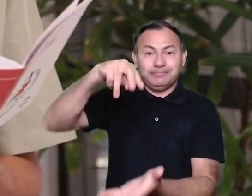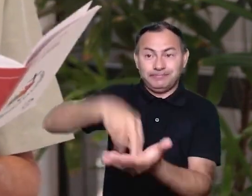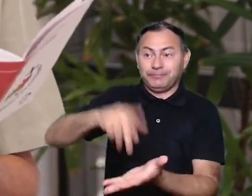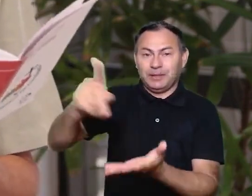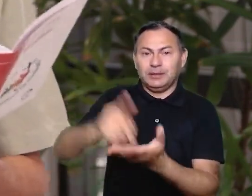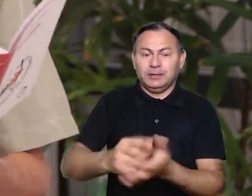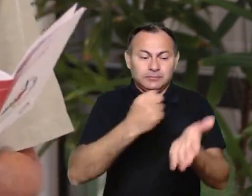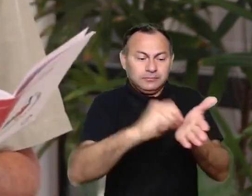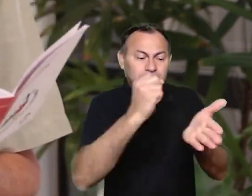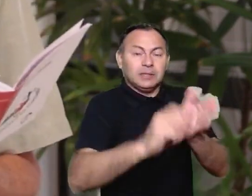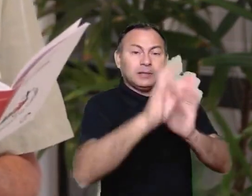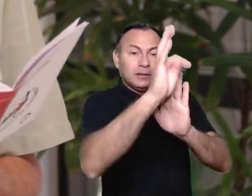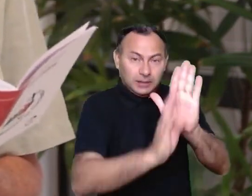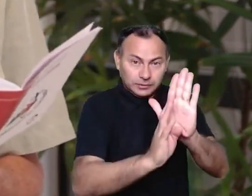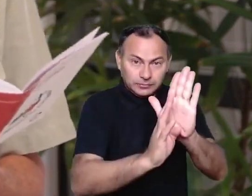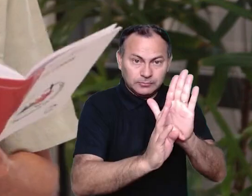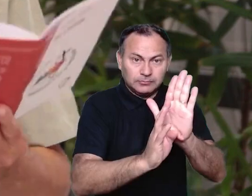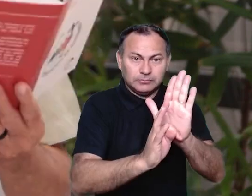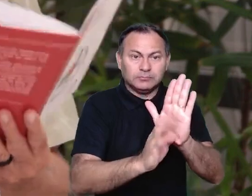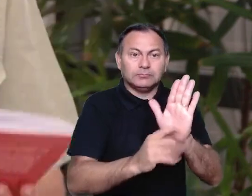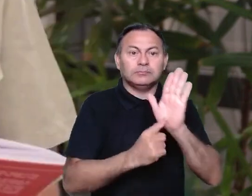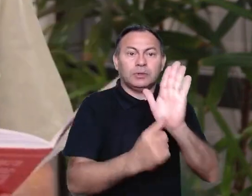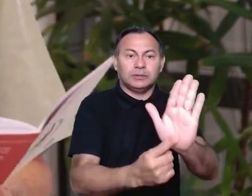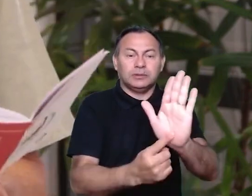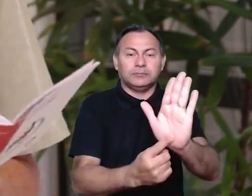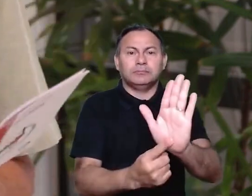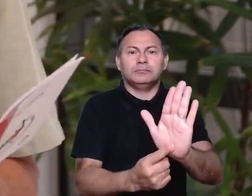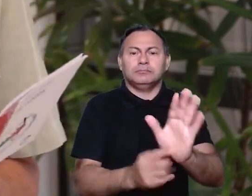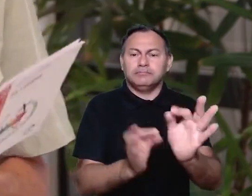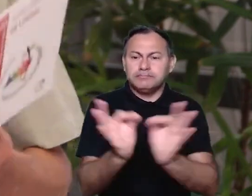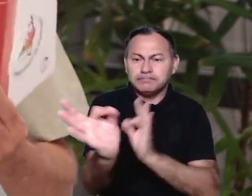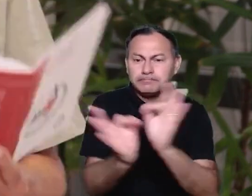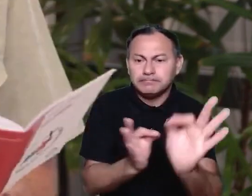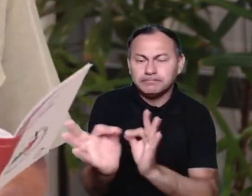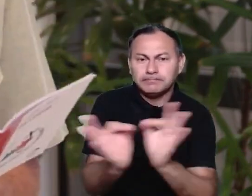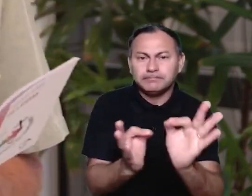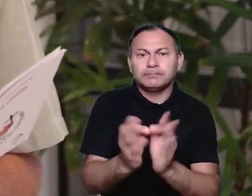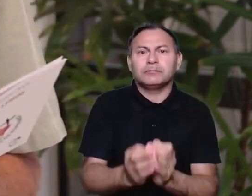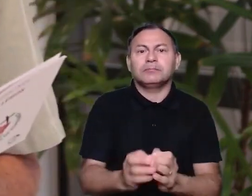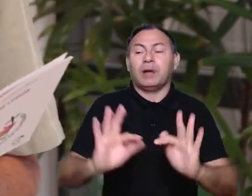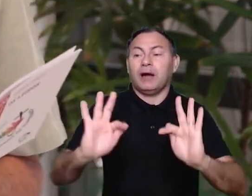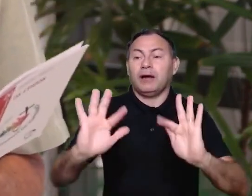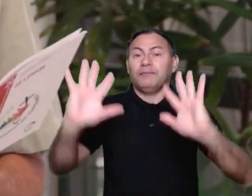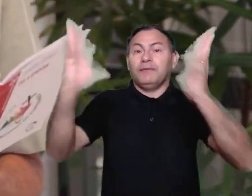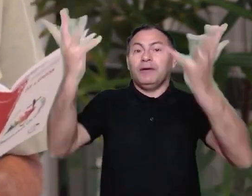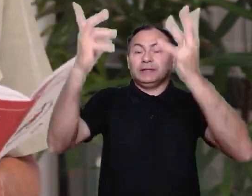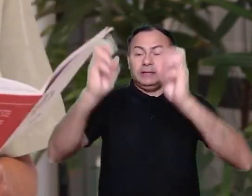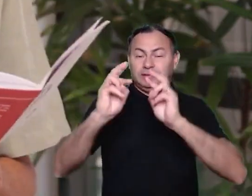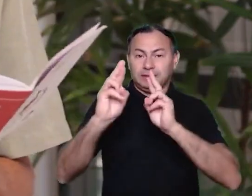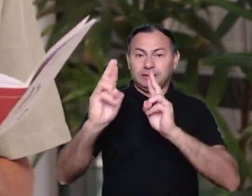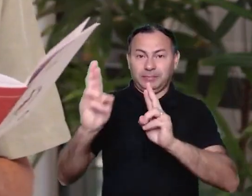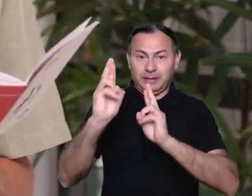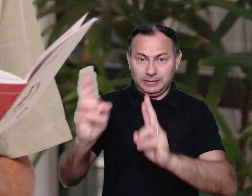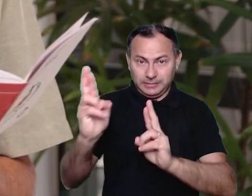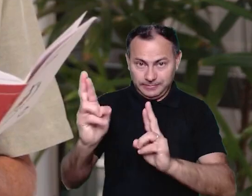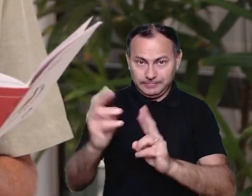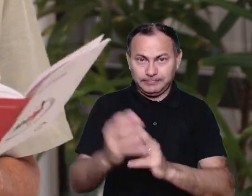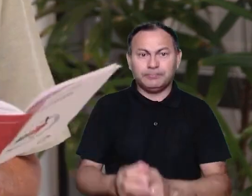diz. Ele que escreveu esse texto e nos traz como preparação para o Jubileu de